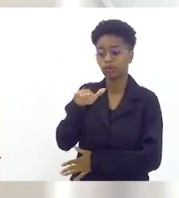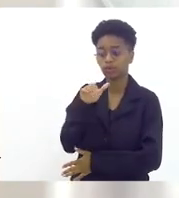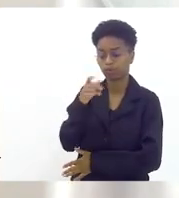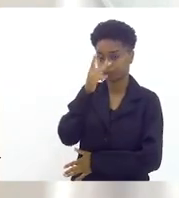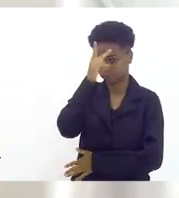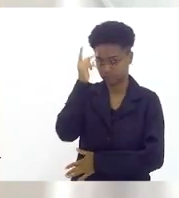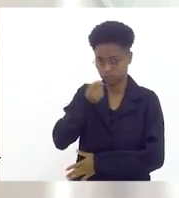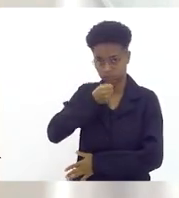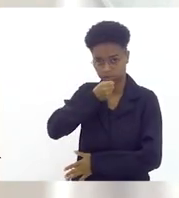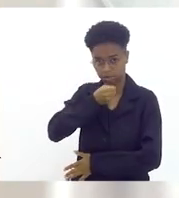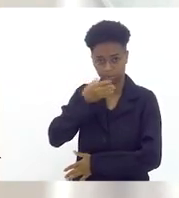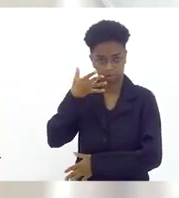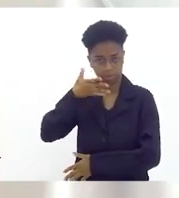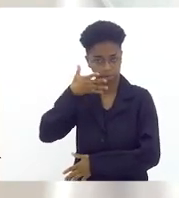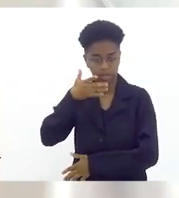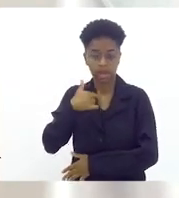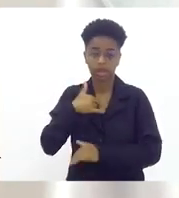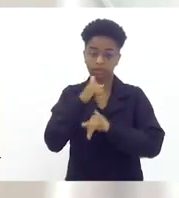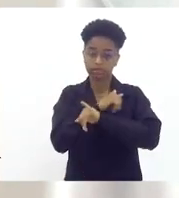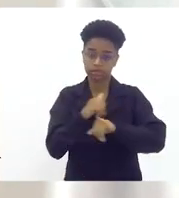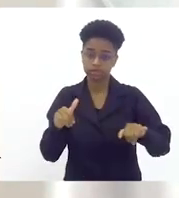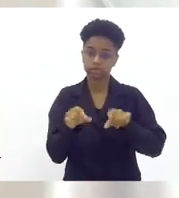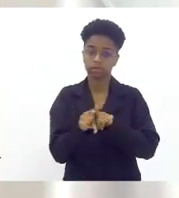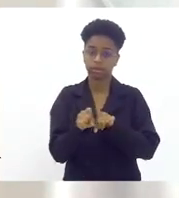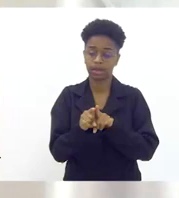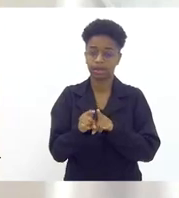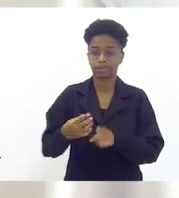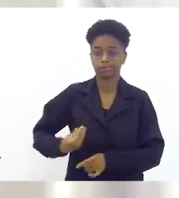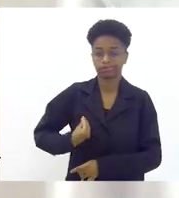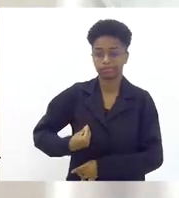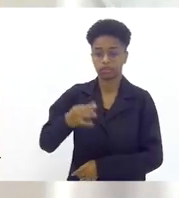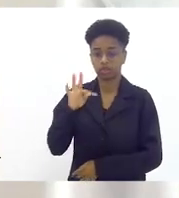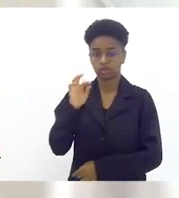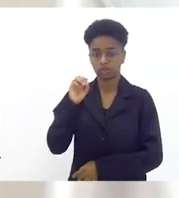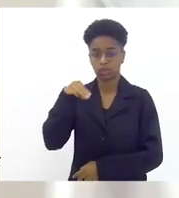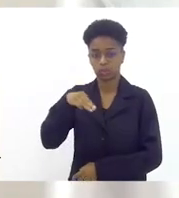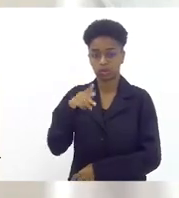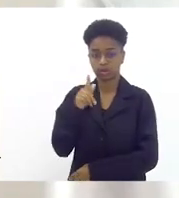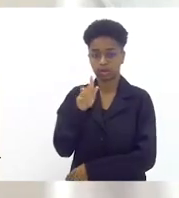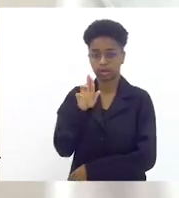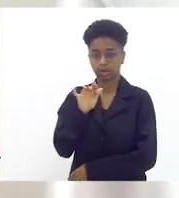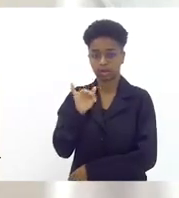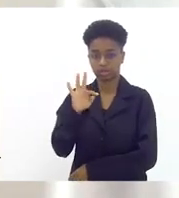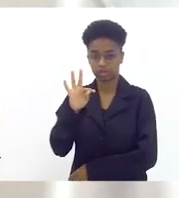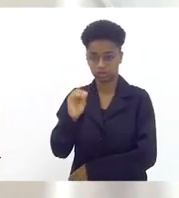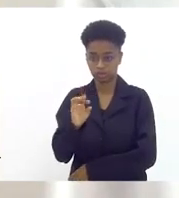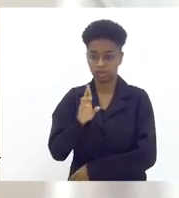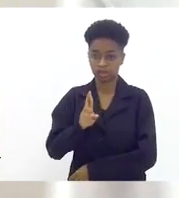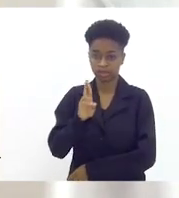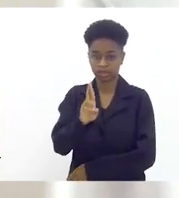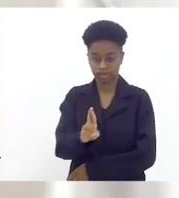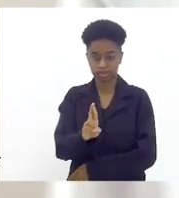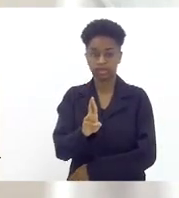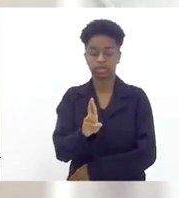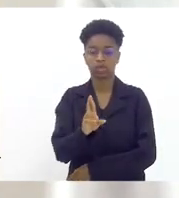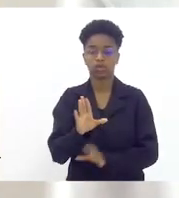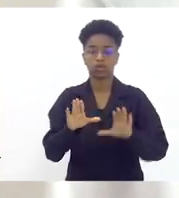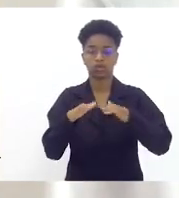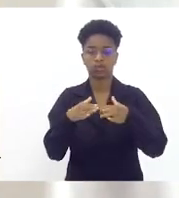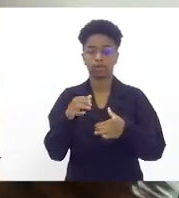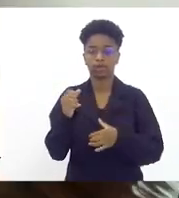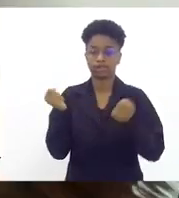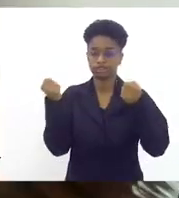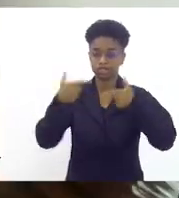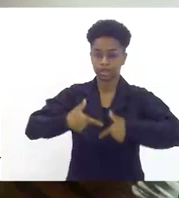oradora, anunciar a presença do Tom Grito, representando o coletivo João das Minas, esse querido.